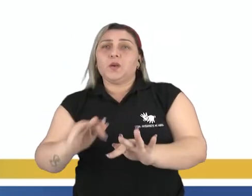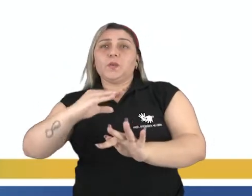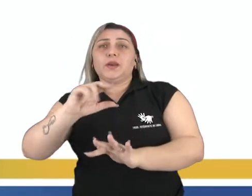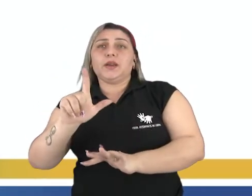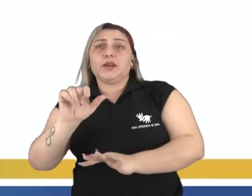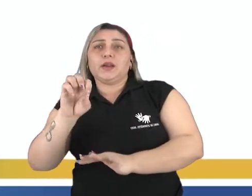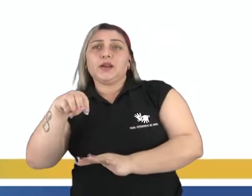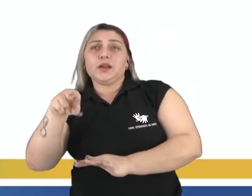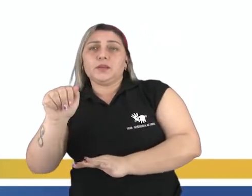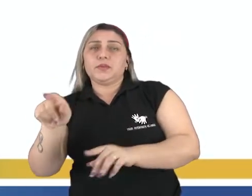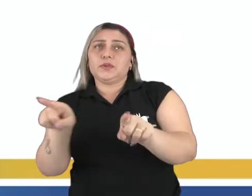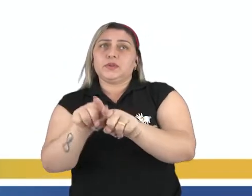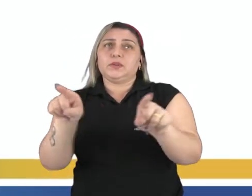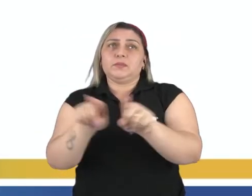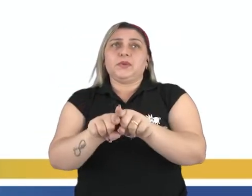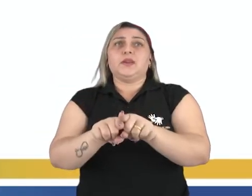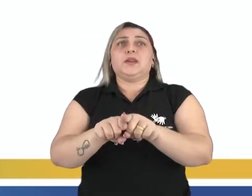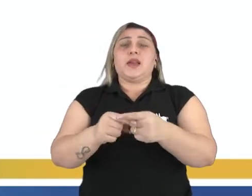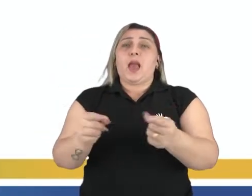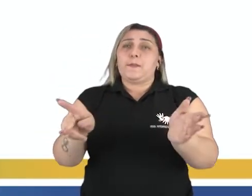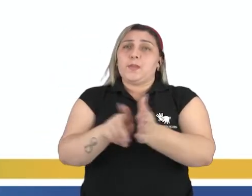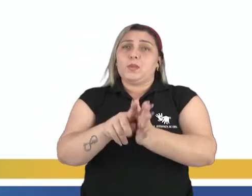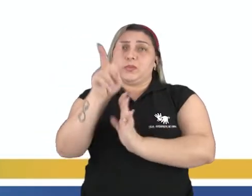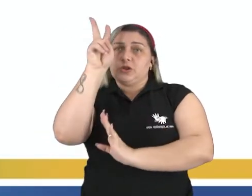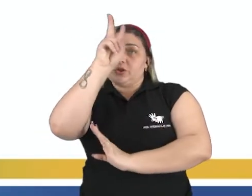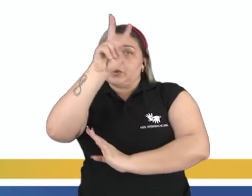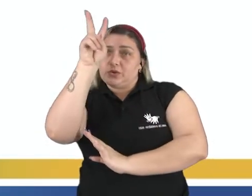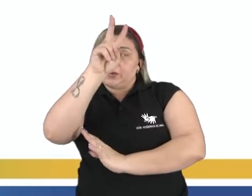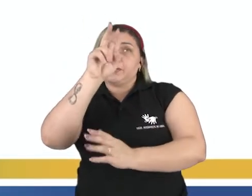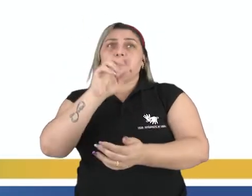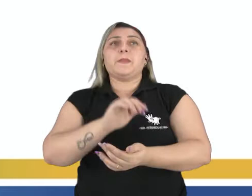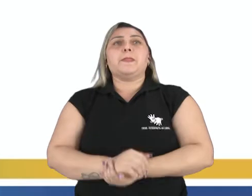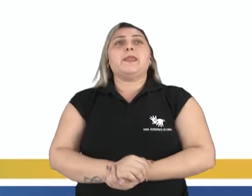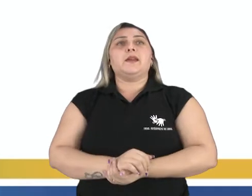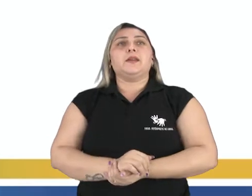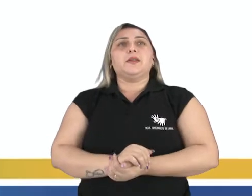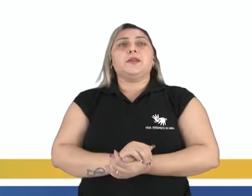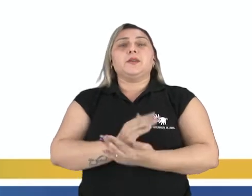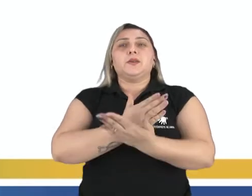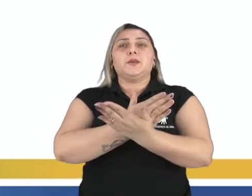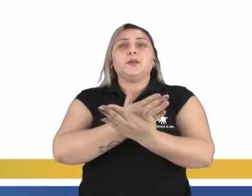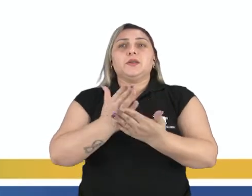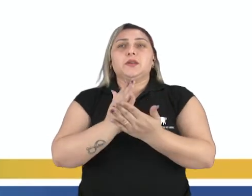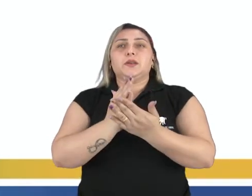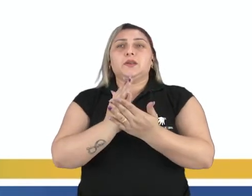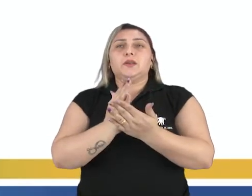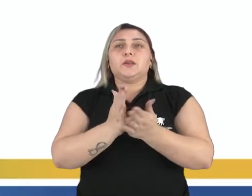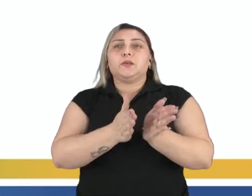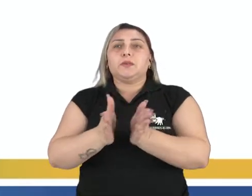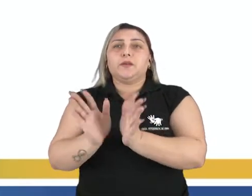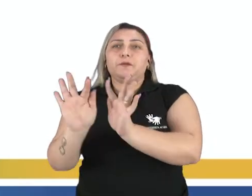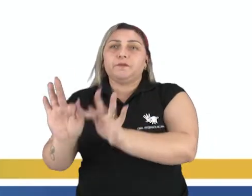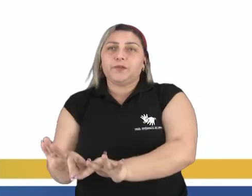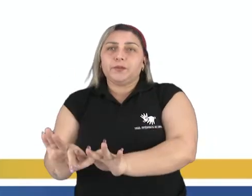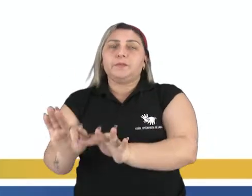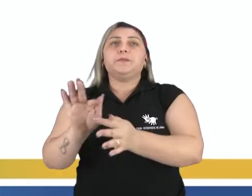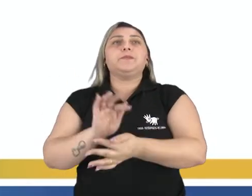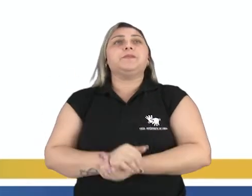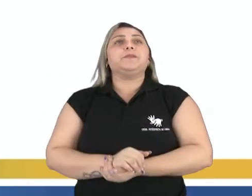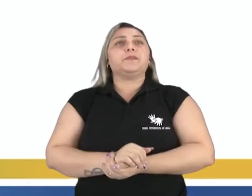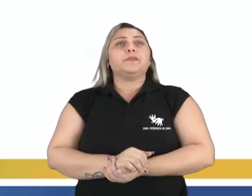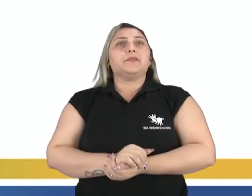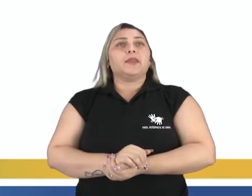A então enredo em si a história tá com o início com um meio e um fim certo